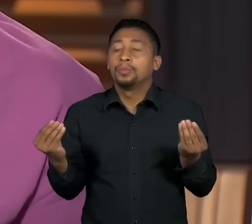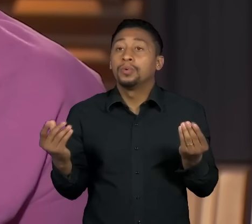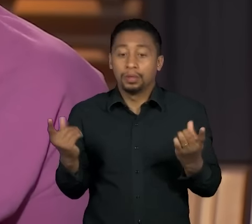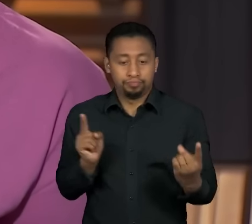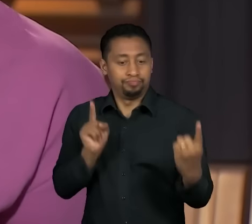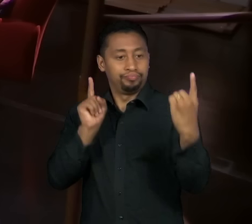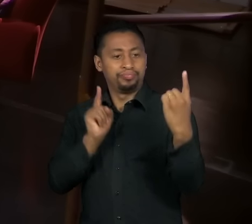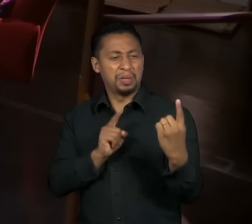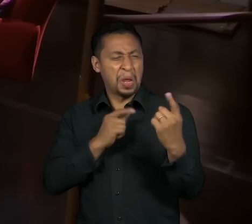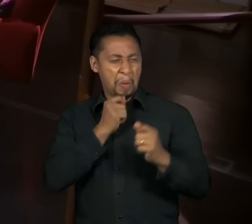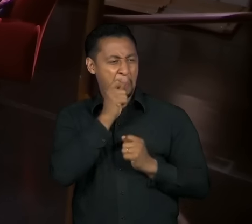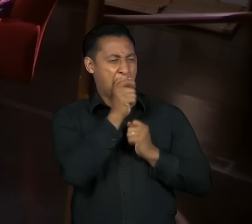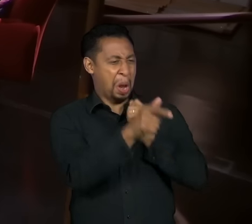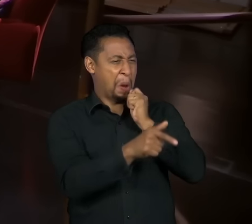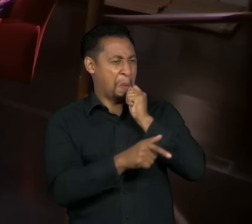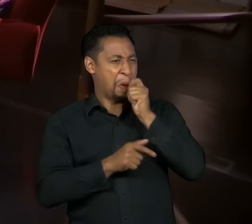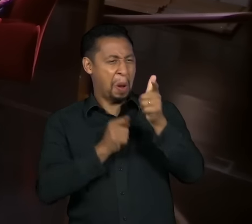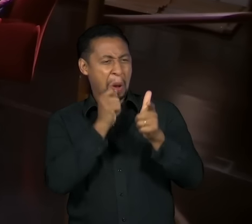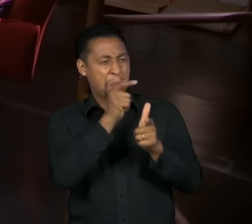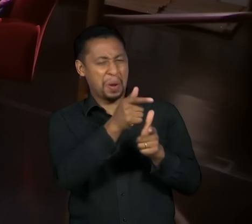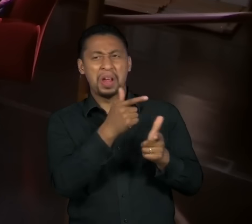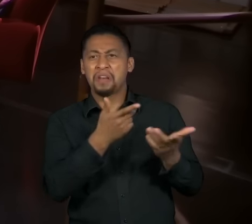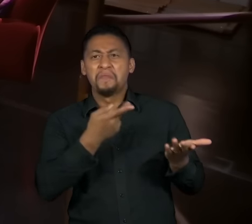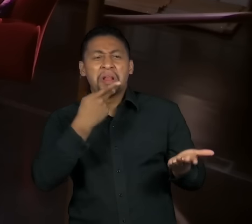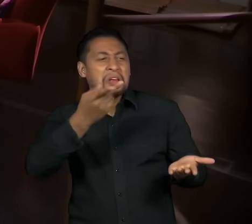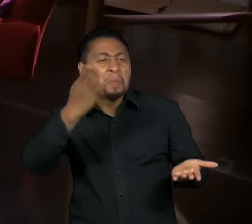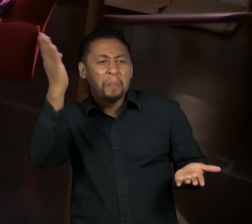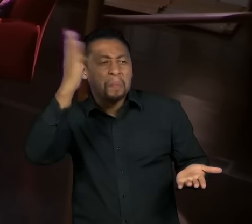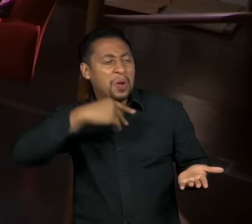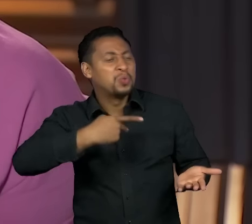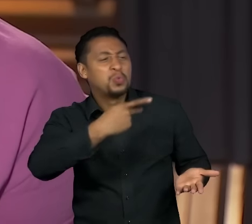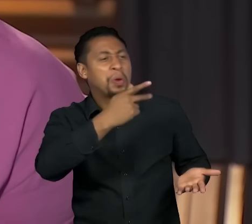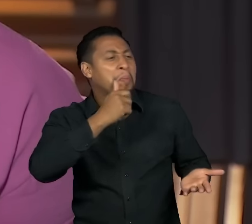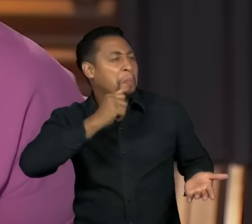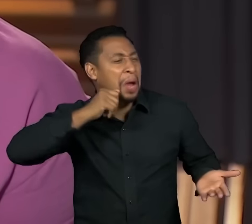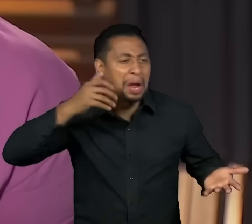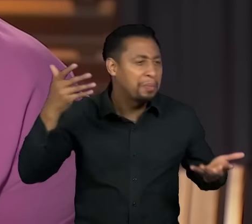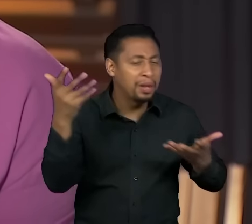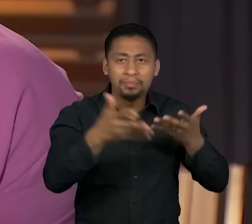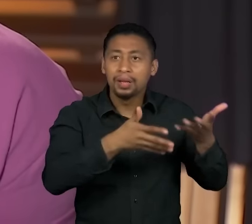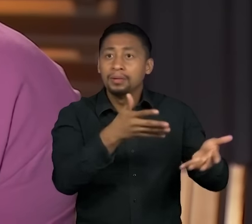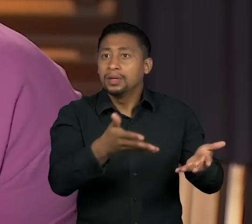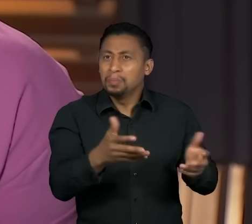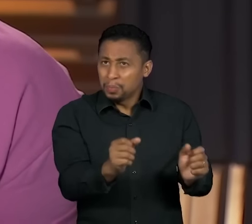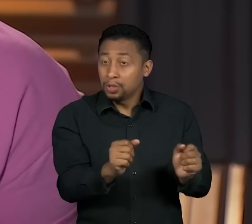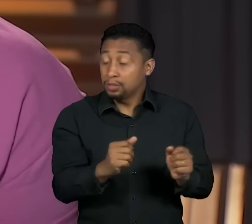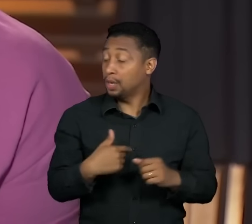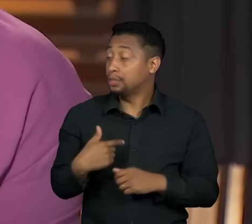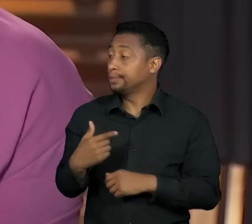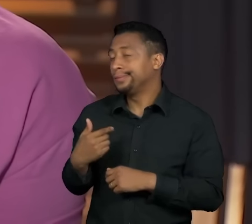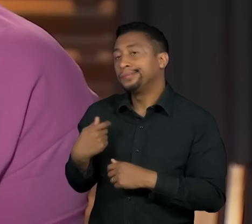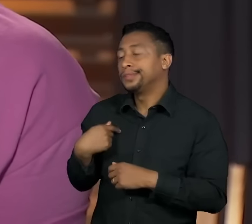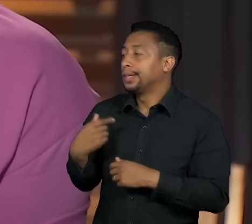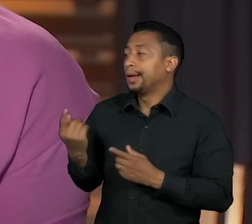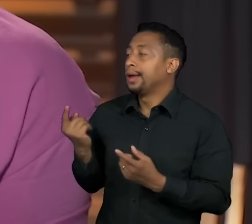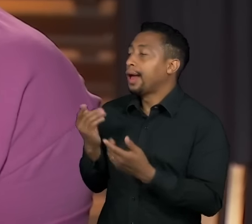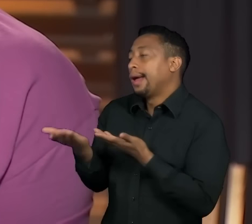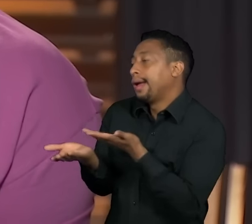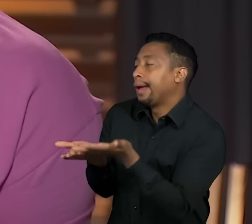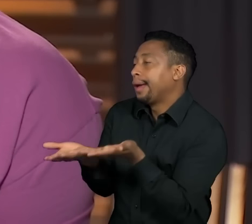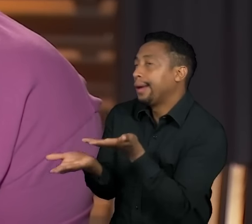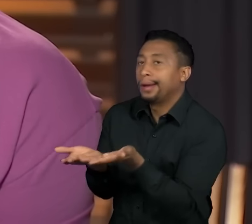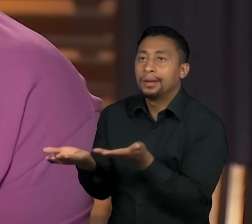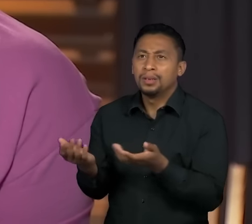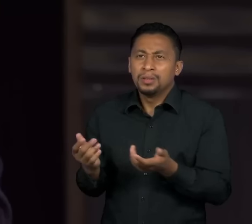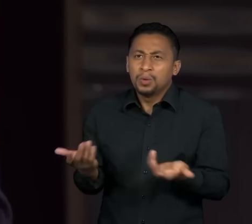seu lado, xingando sua mãe, sua família todinha do seu lado, mas você tem que me tratar bem, porque é só minha opinião, o que é que